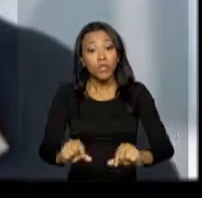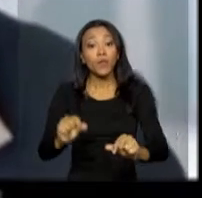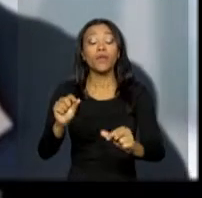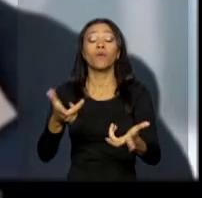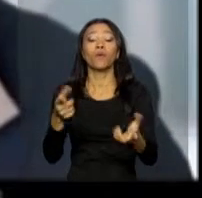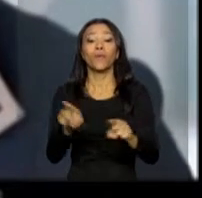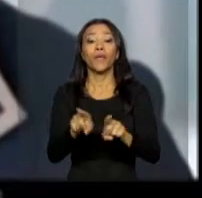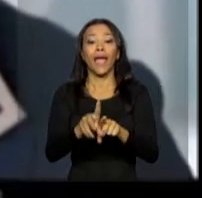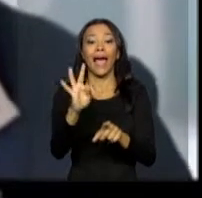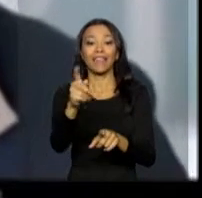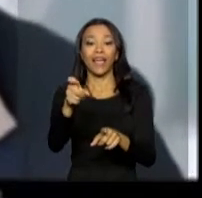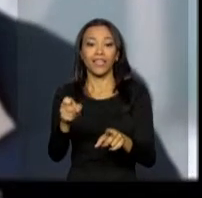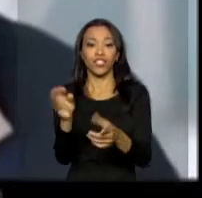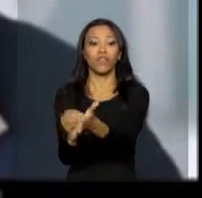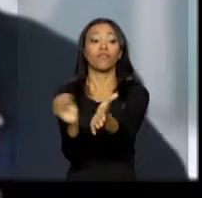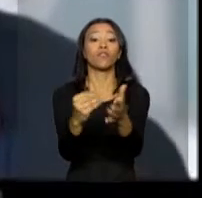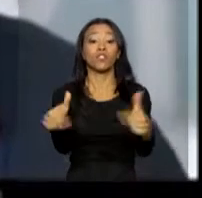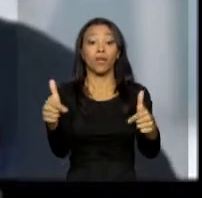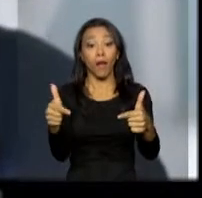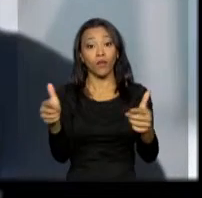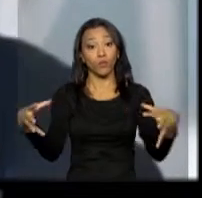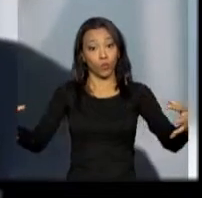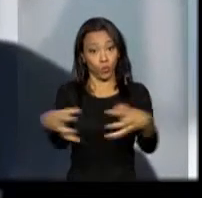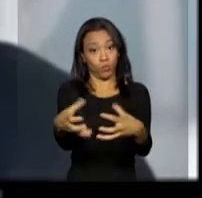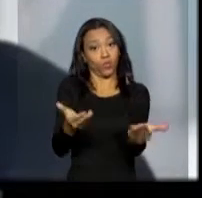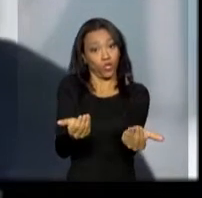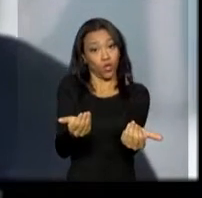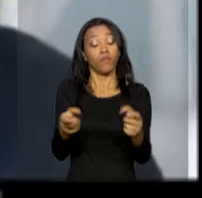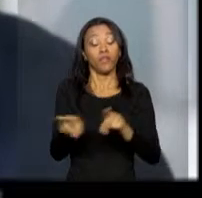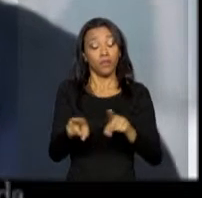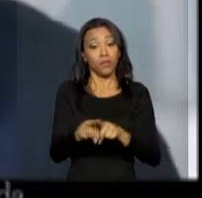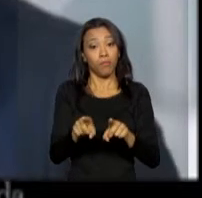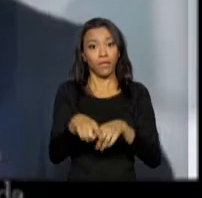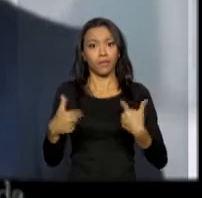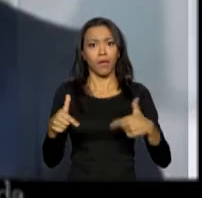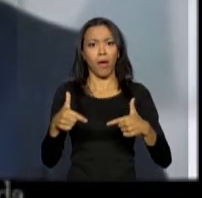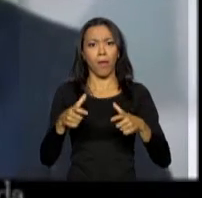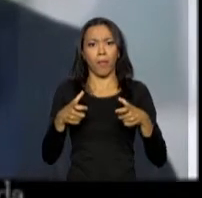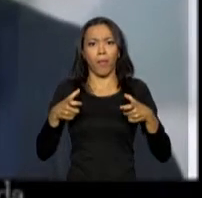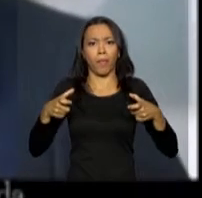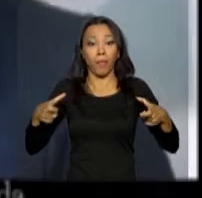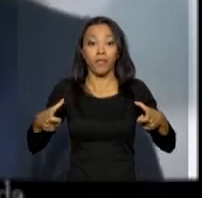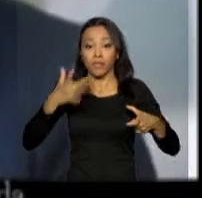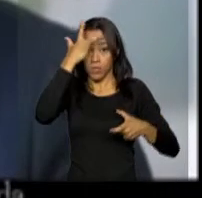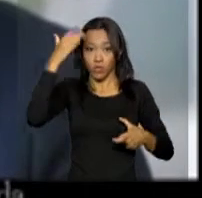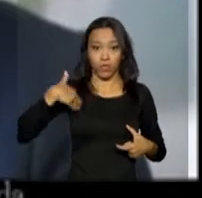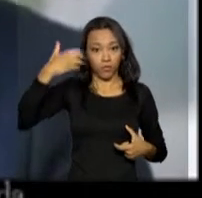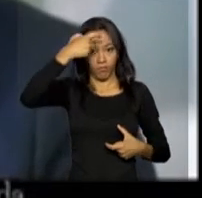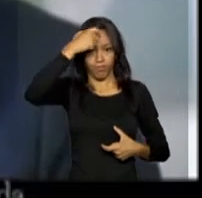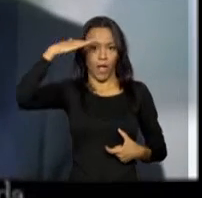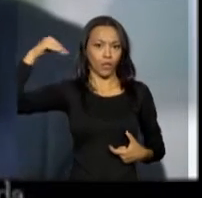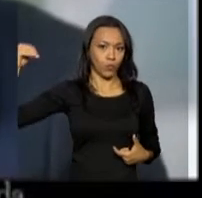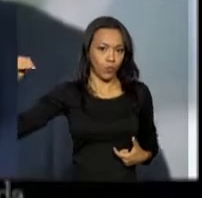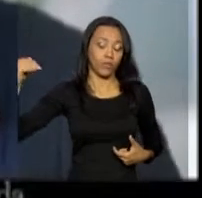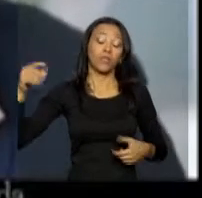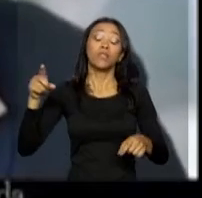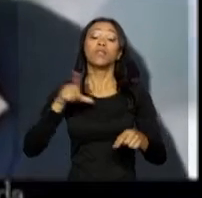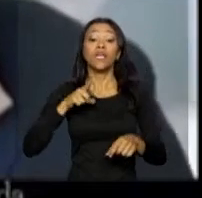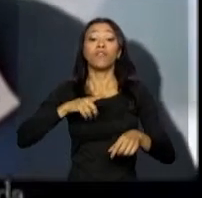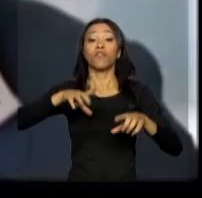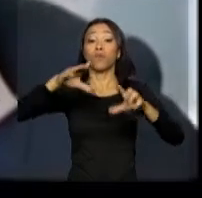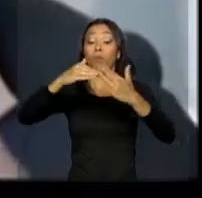os jovens e aumentou o emprego entre os mais maduros. E, em termos gerais, ocorreu uma